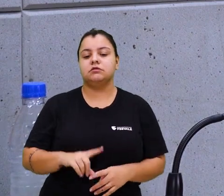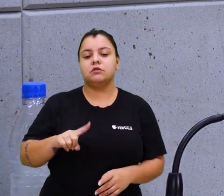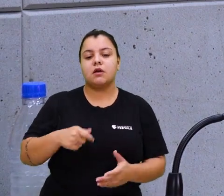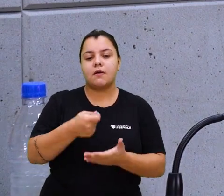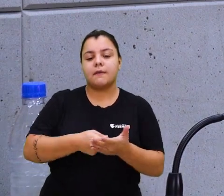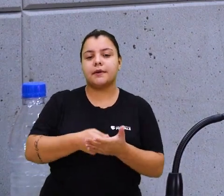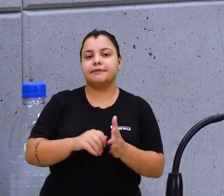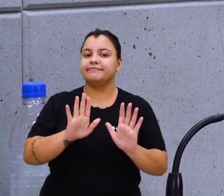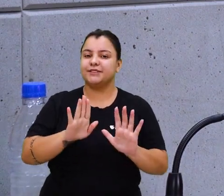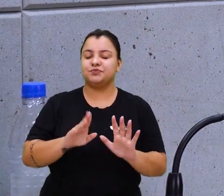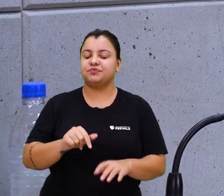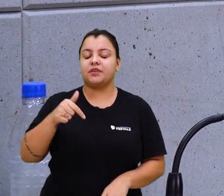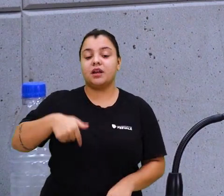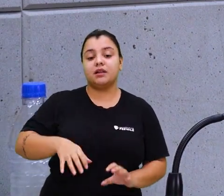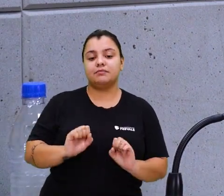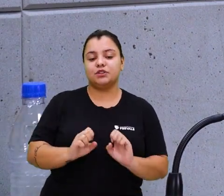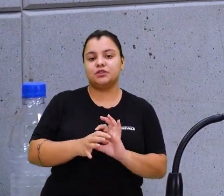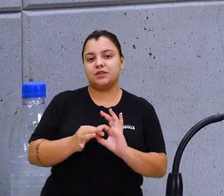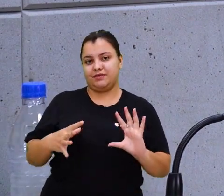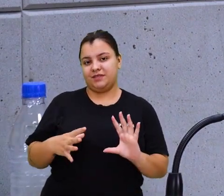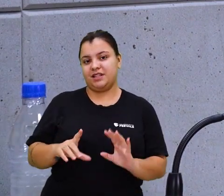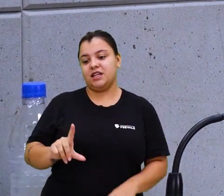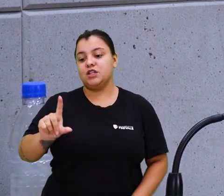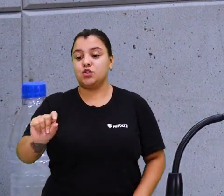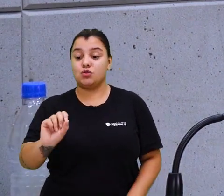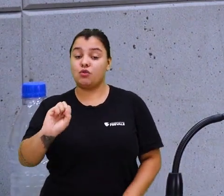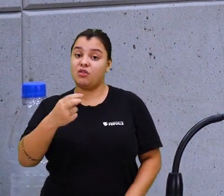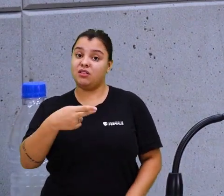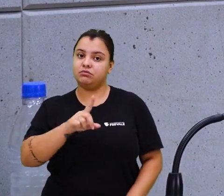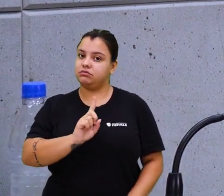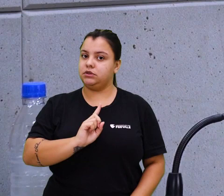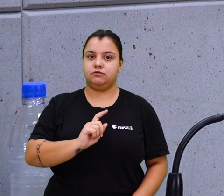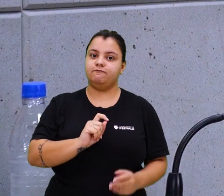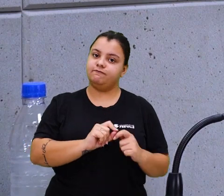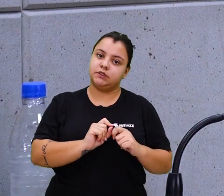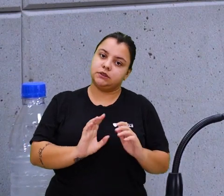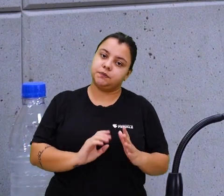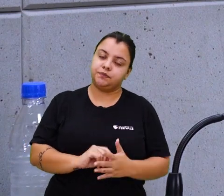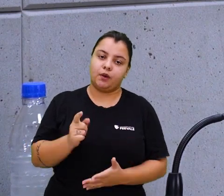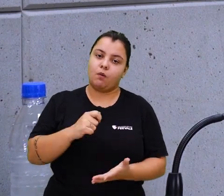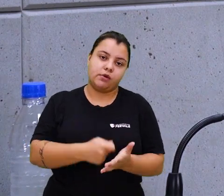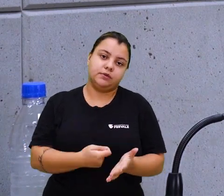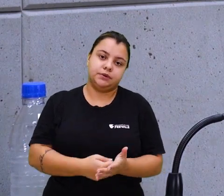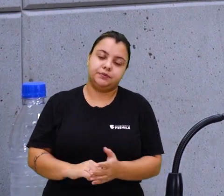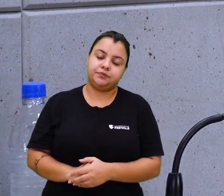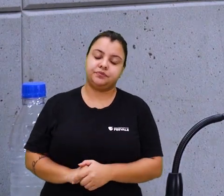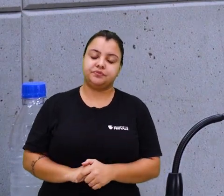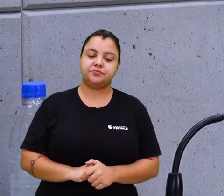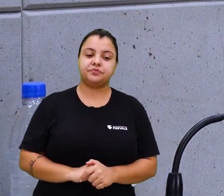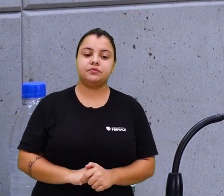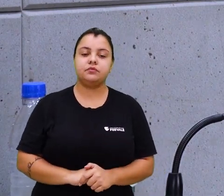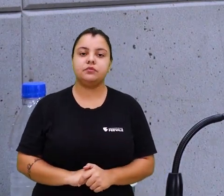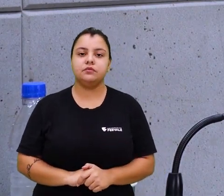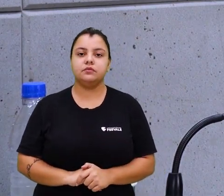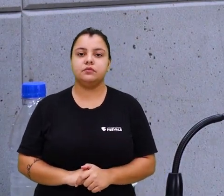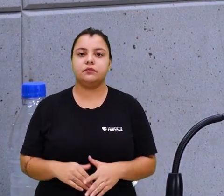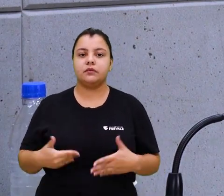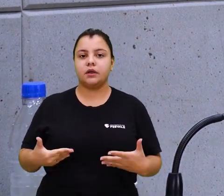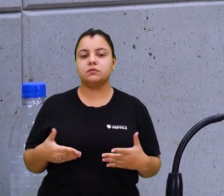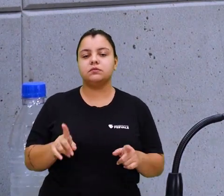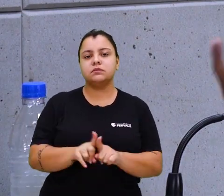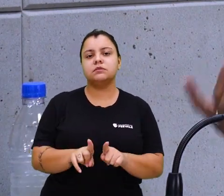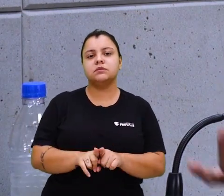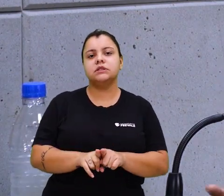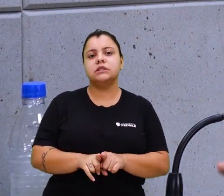disciplina optativa o aluno pode fazer ou não né então ã também